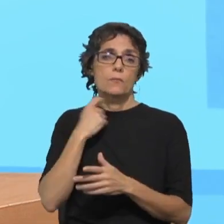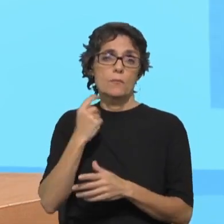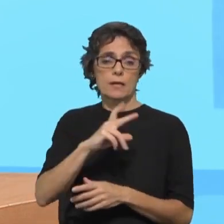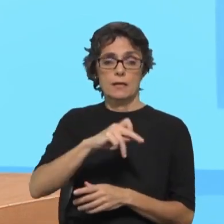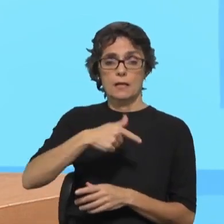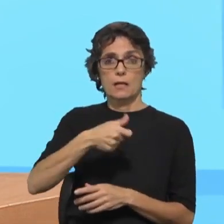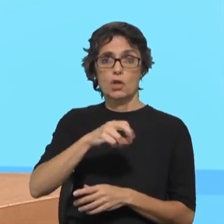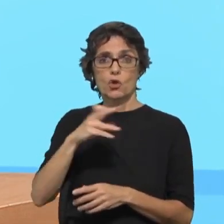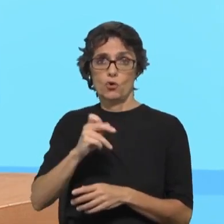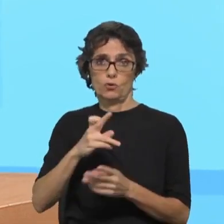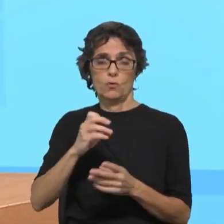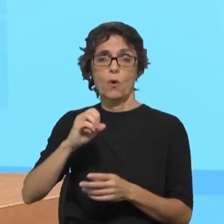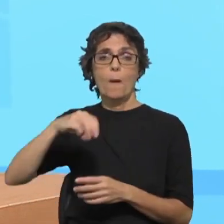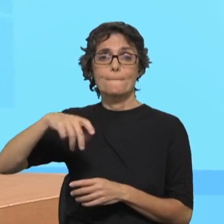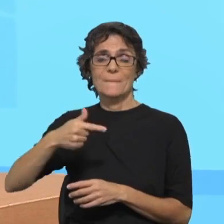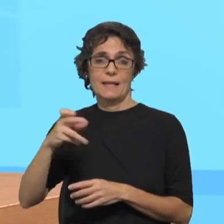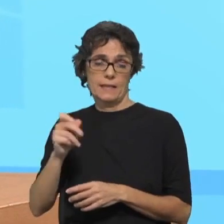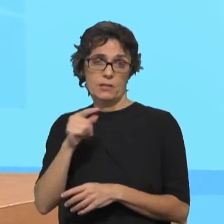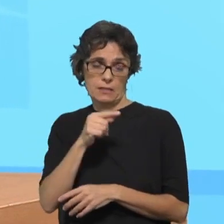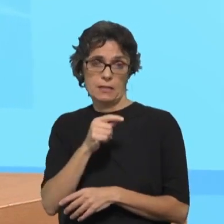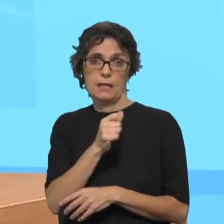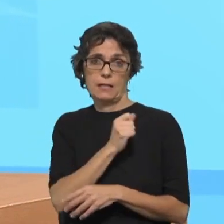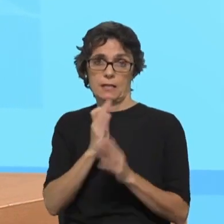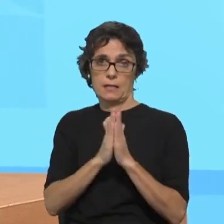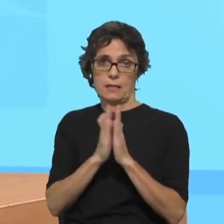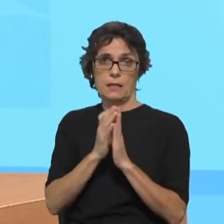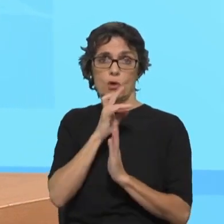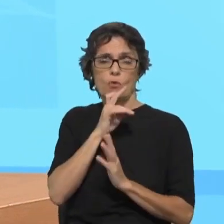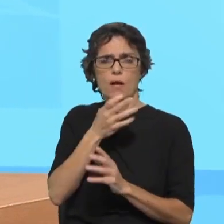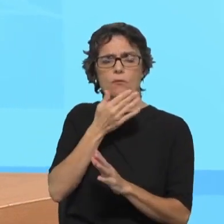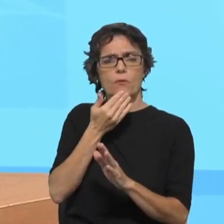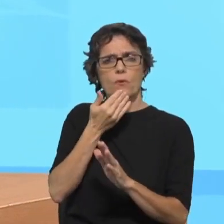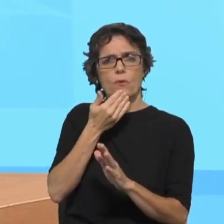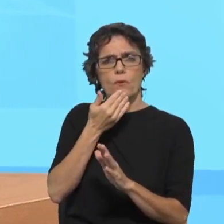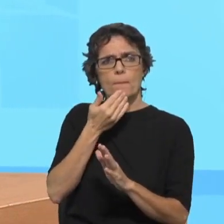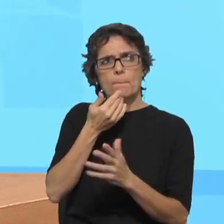agora o capelão da Capela do Rato, sugeriu-me fazer